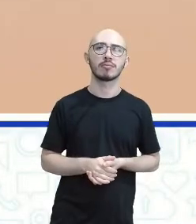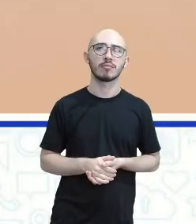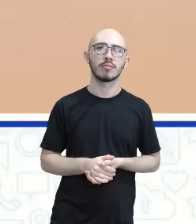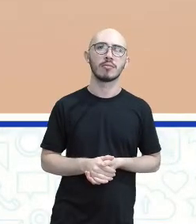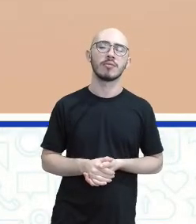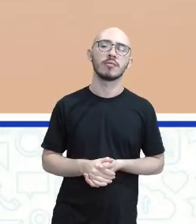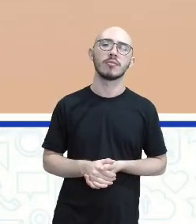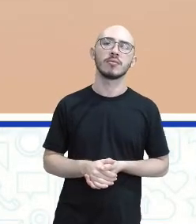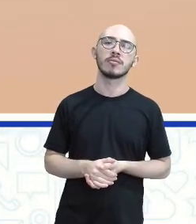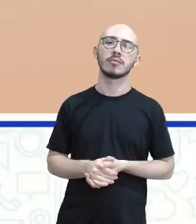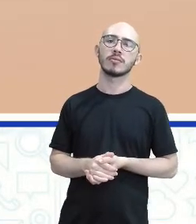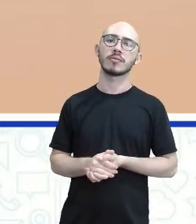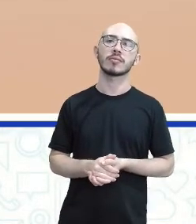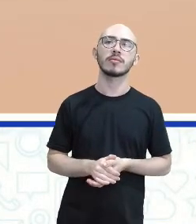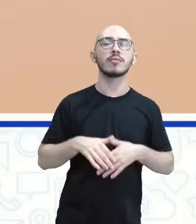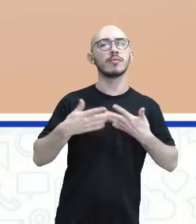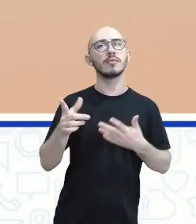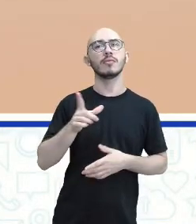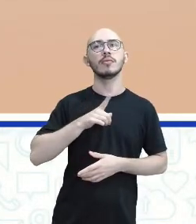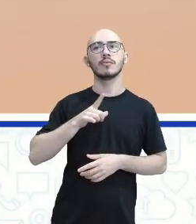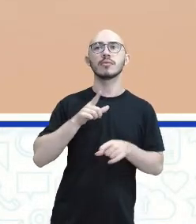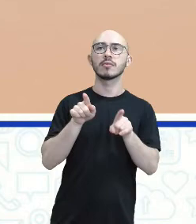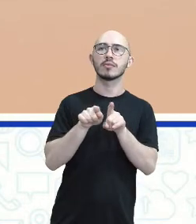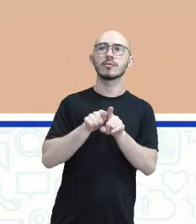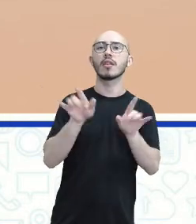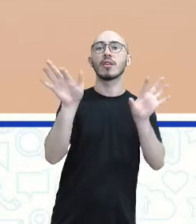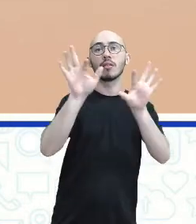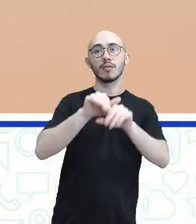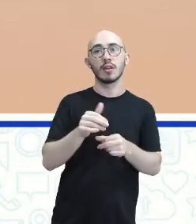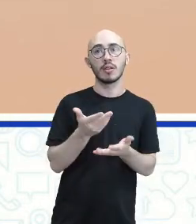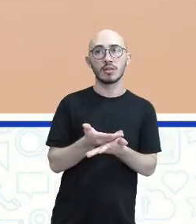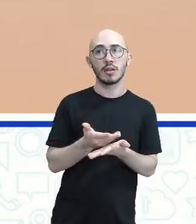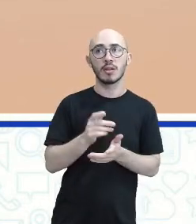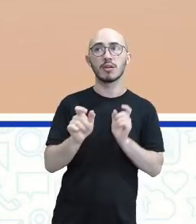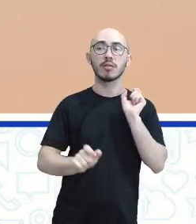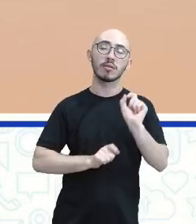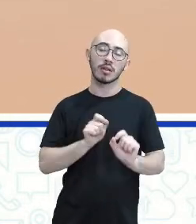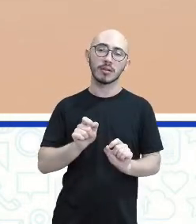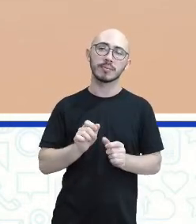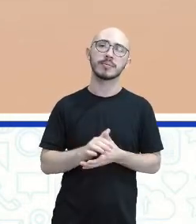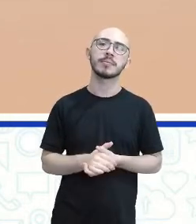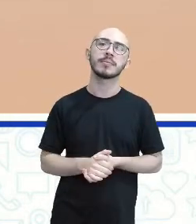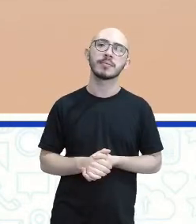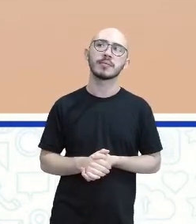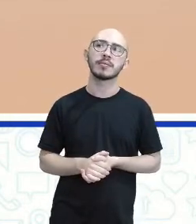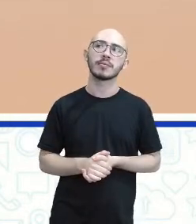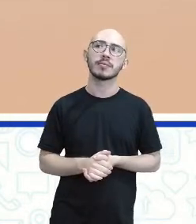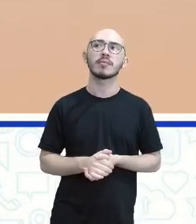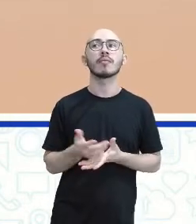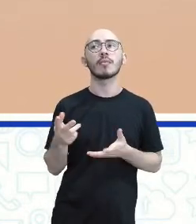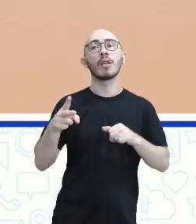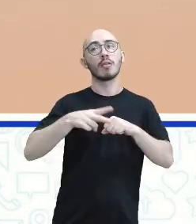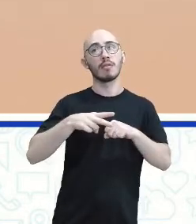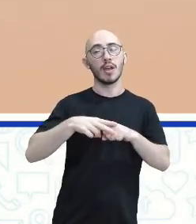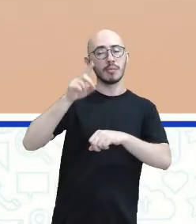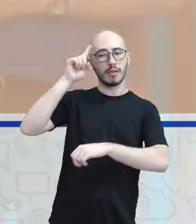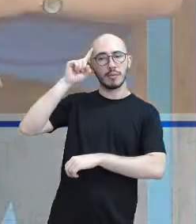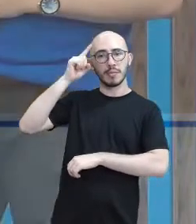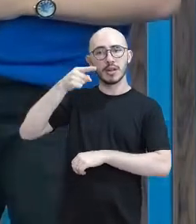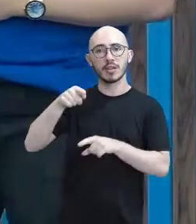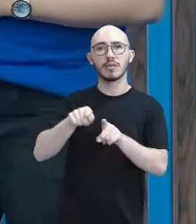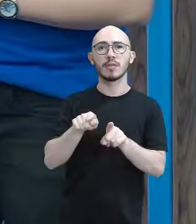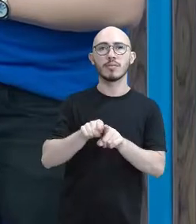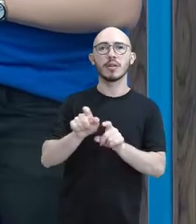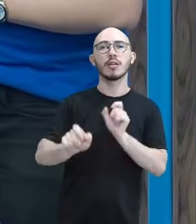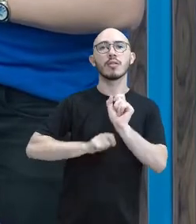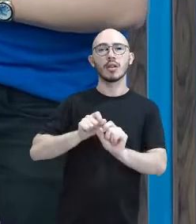Model can, né? E aí a gente tem também, para finalizar a aula de hoje, além do modo imperativo e do do-it-yourself,